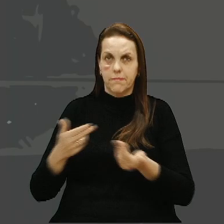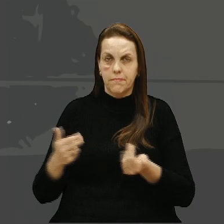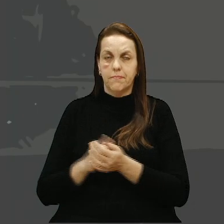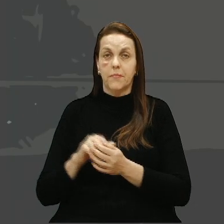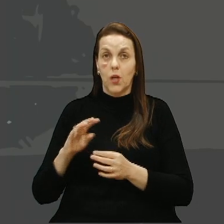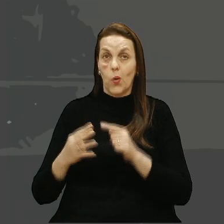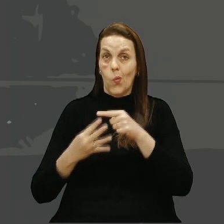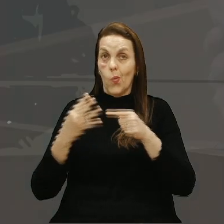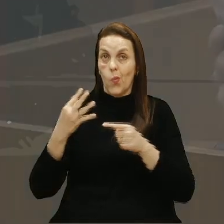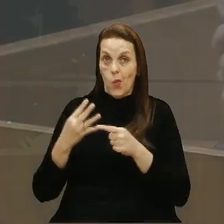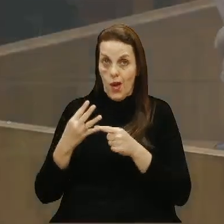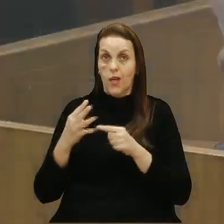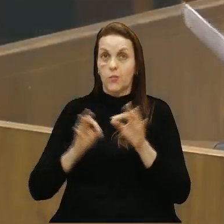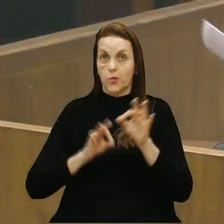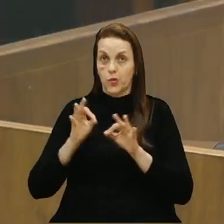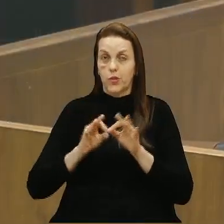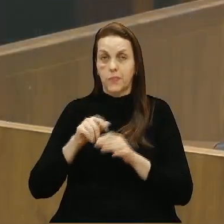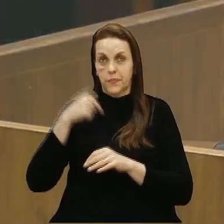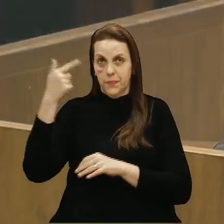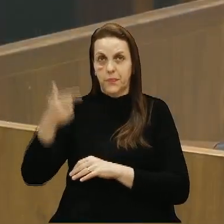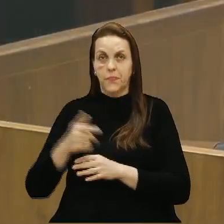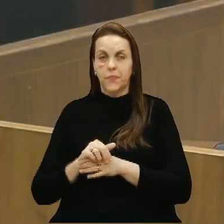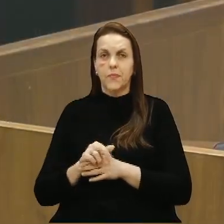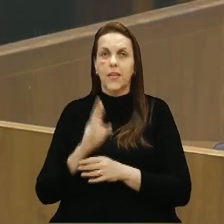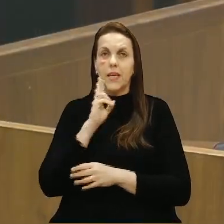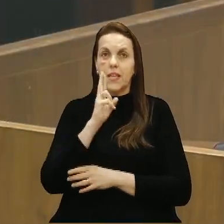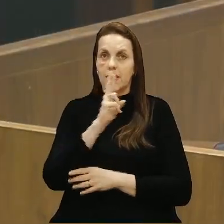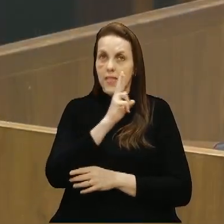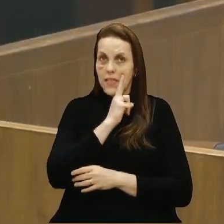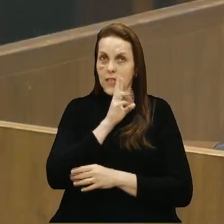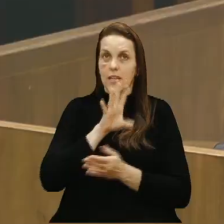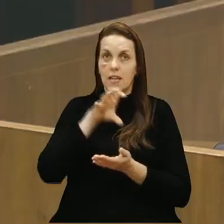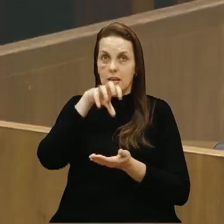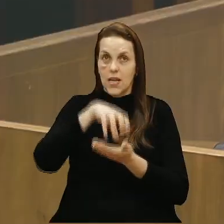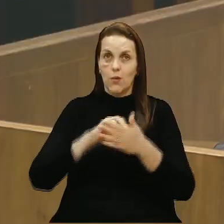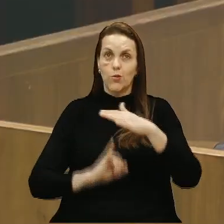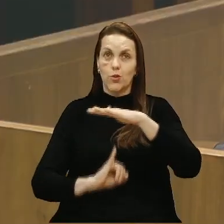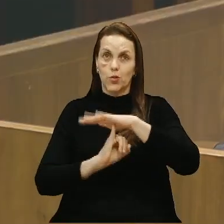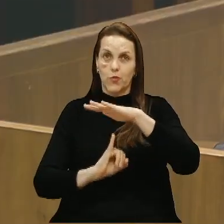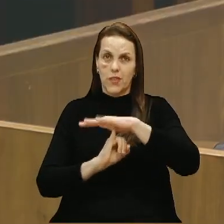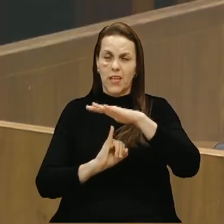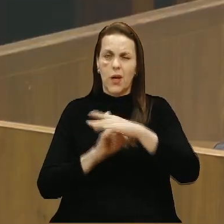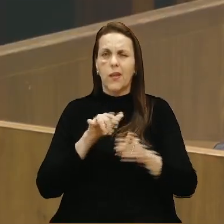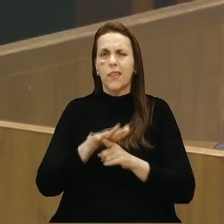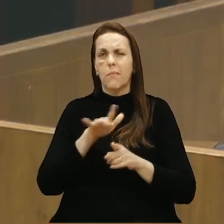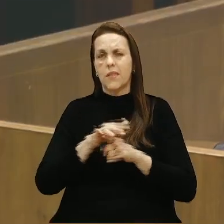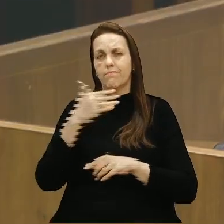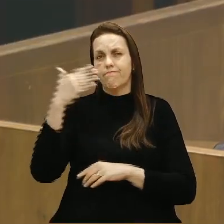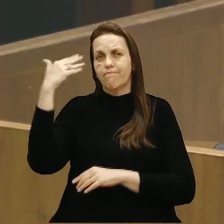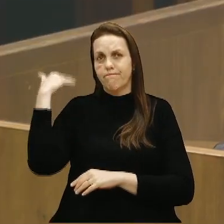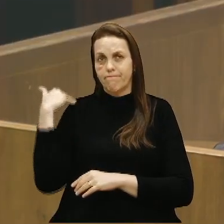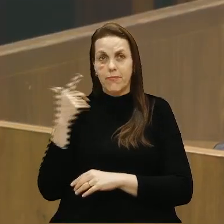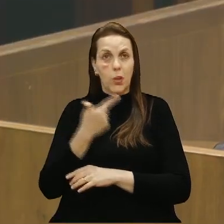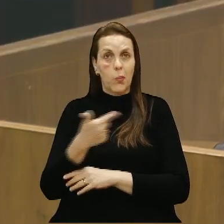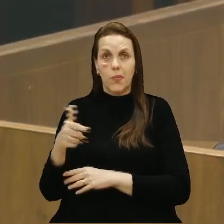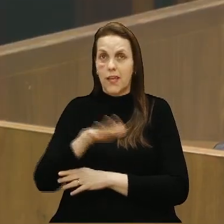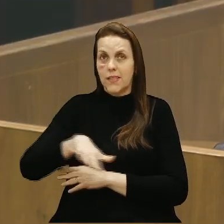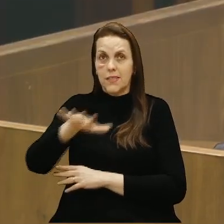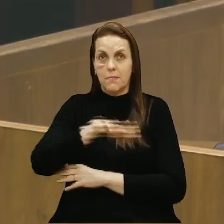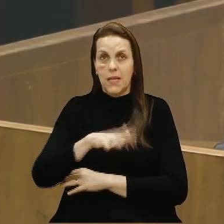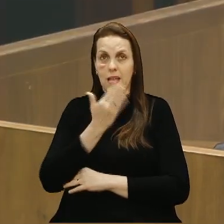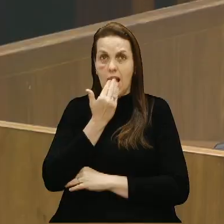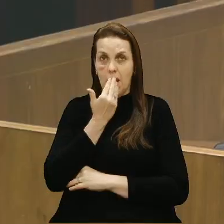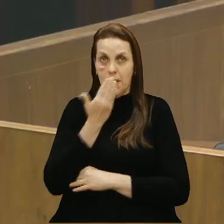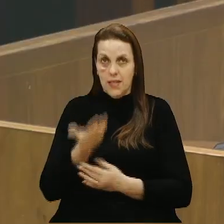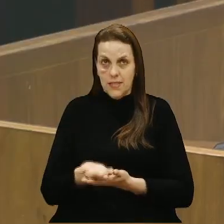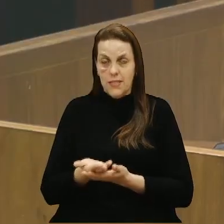4 projetos. Um é o refeitório do campus do Instituto Federal, que é uma demanda antiga dos estudantes que ainda não tem espaço para poder se alimentar,